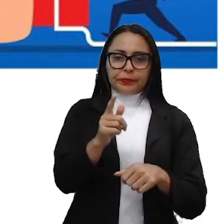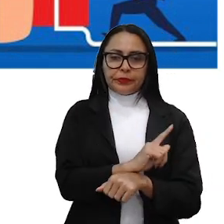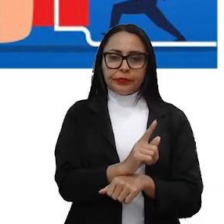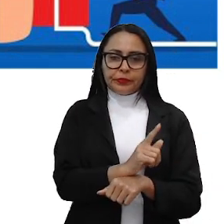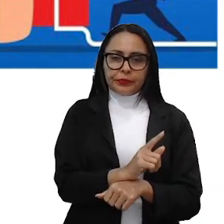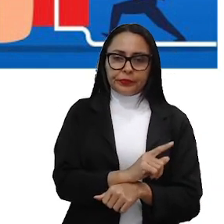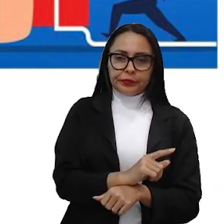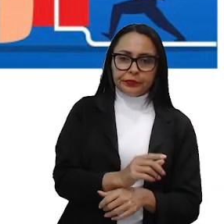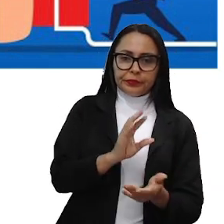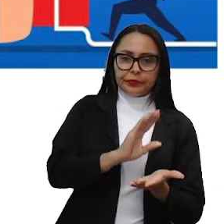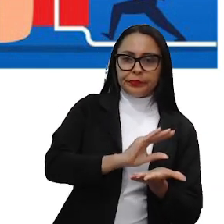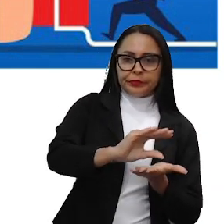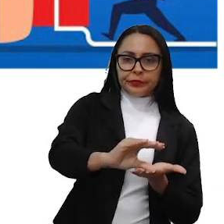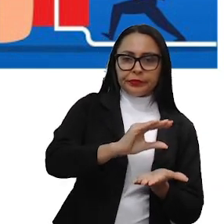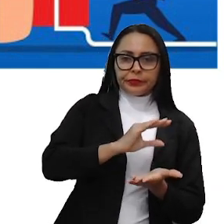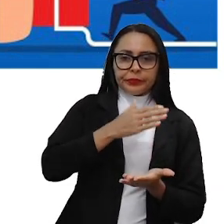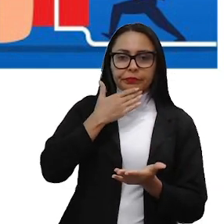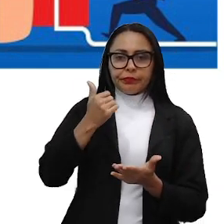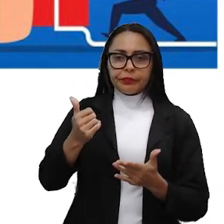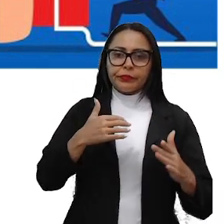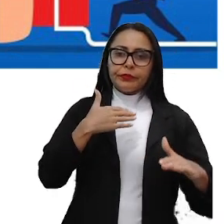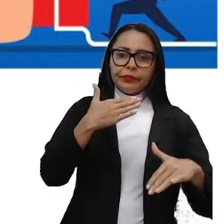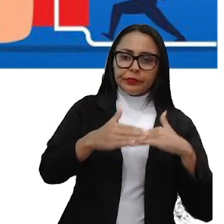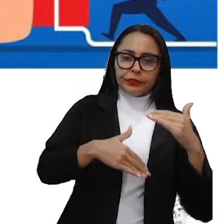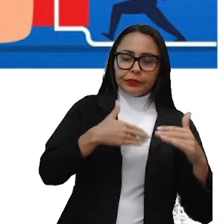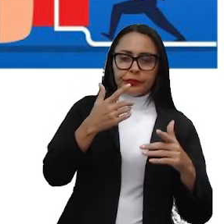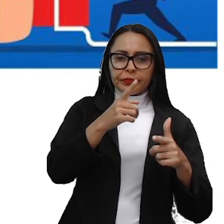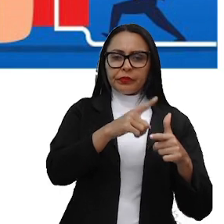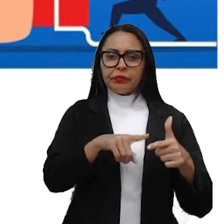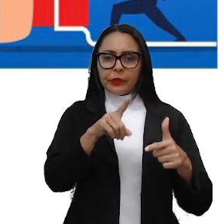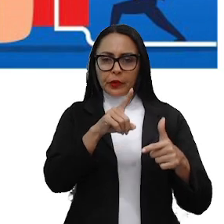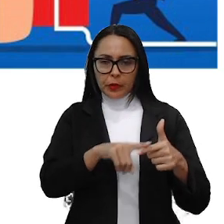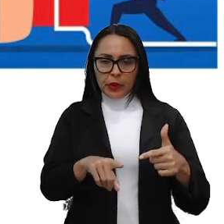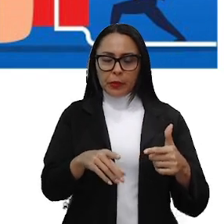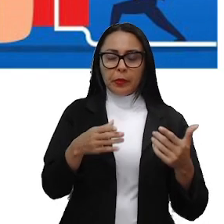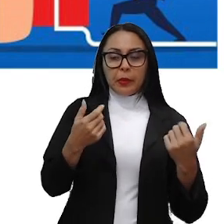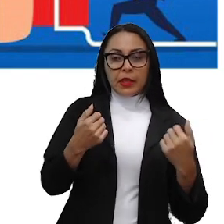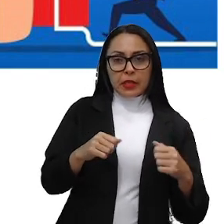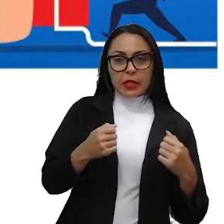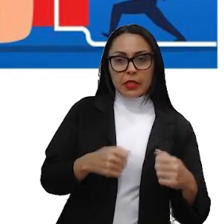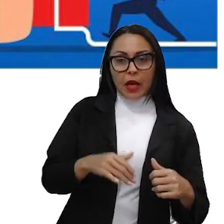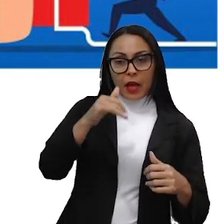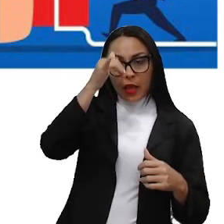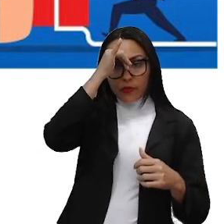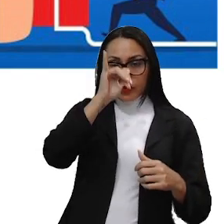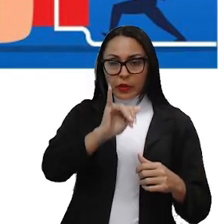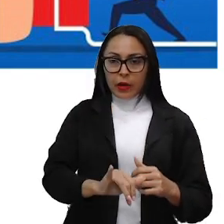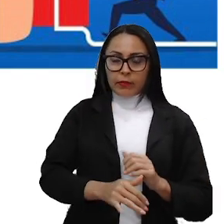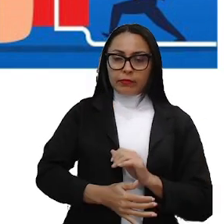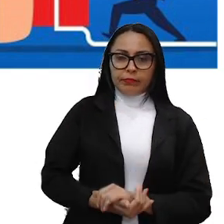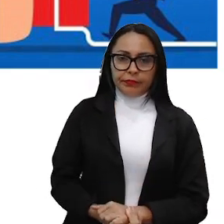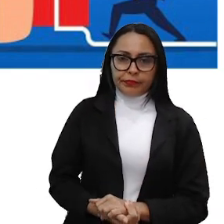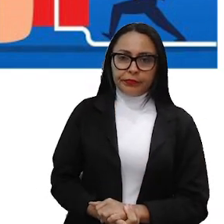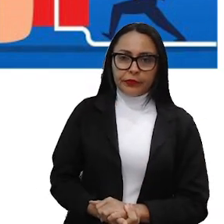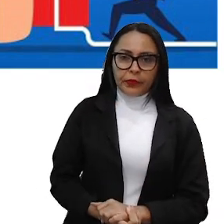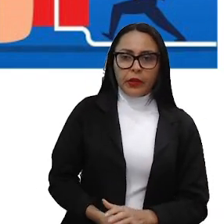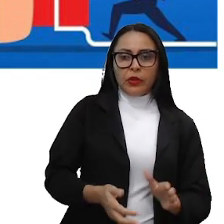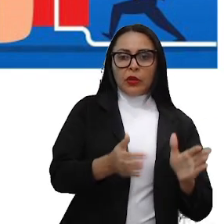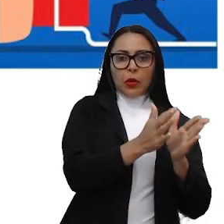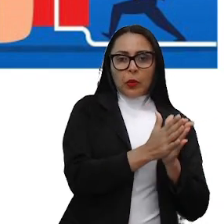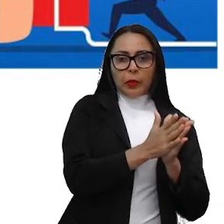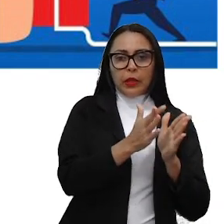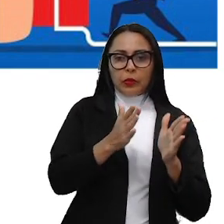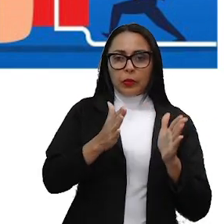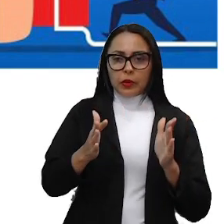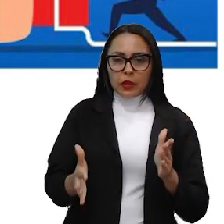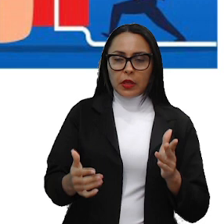monitoramento, além da melhoria de processos, têm se mostrado como problemas que devem ser combatidos. Durante um período em que o